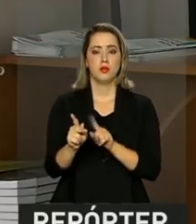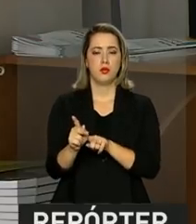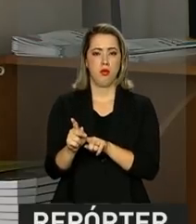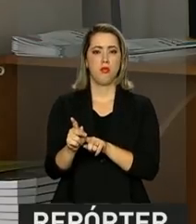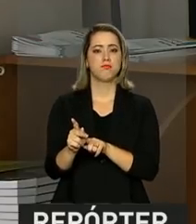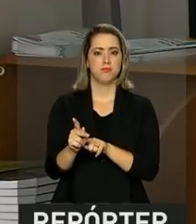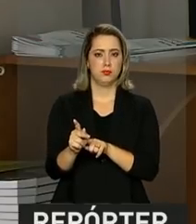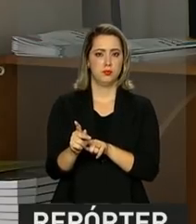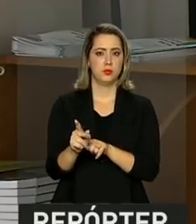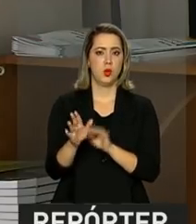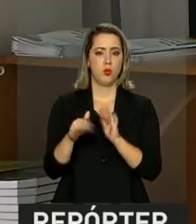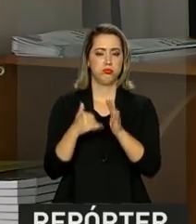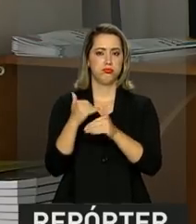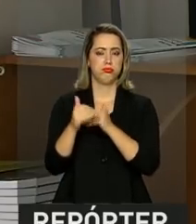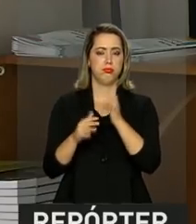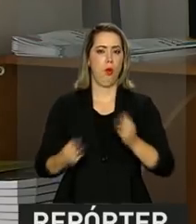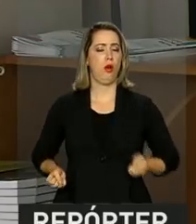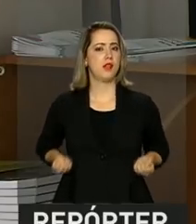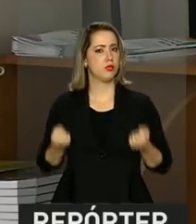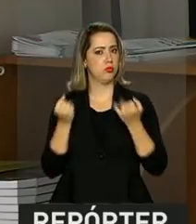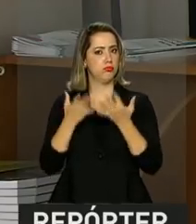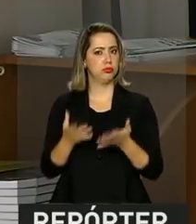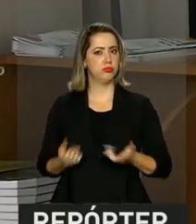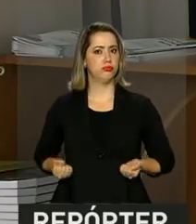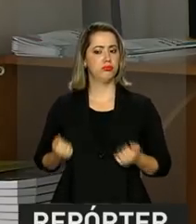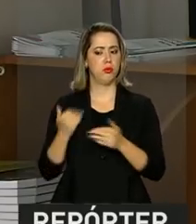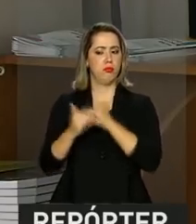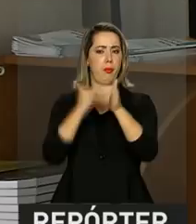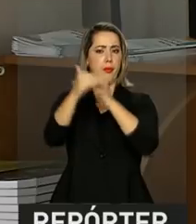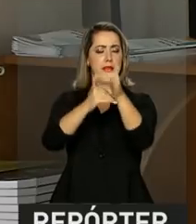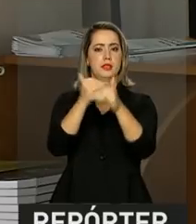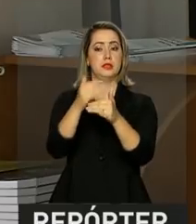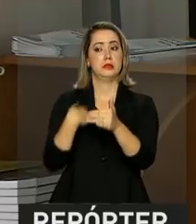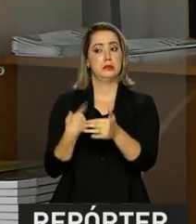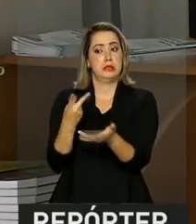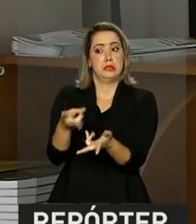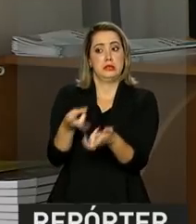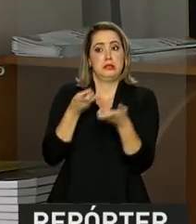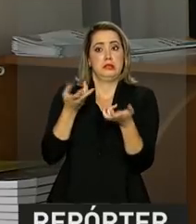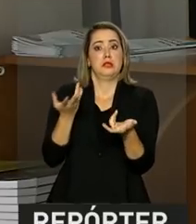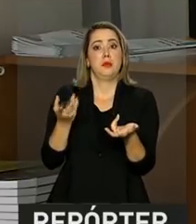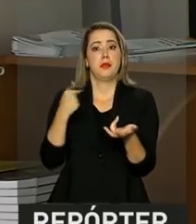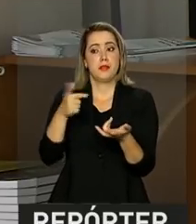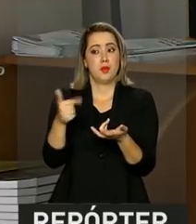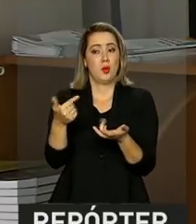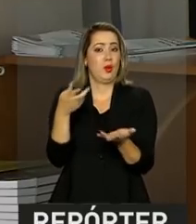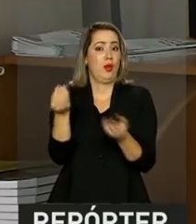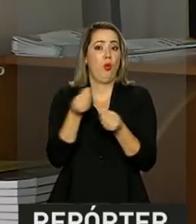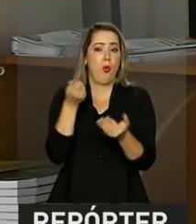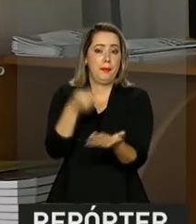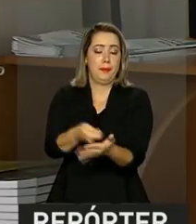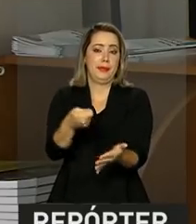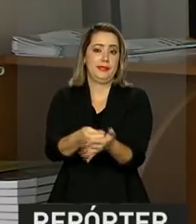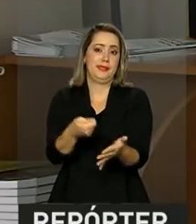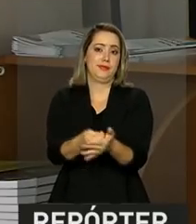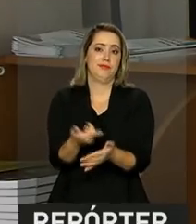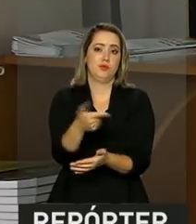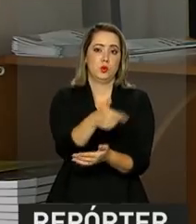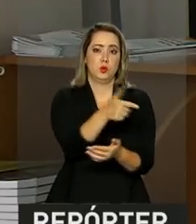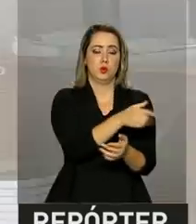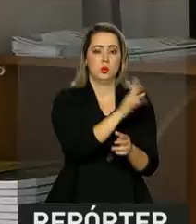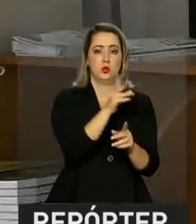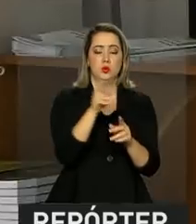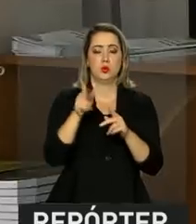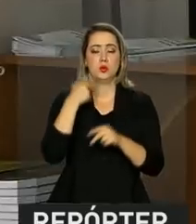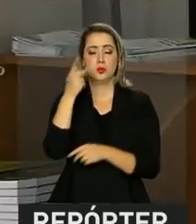continuaria crescendo e, no médio prazo, nós não teríamos recursos para as demais políticas